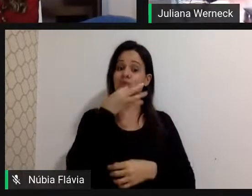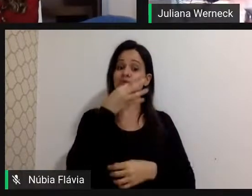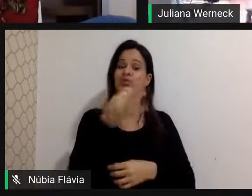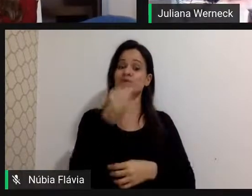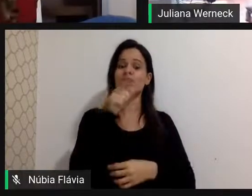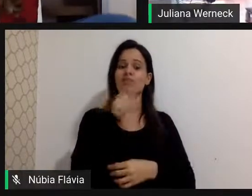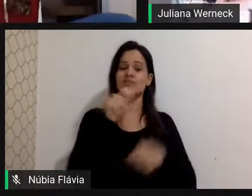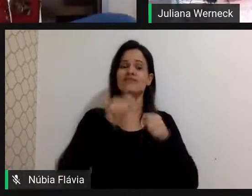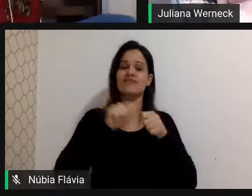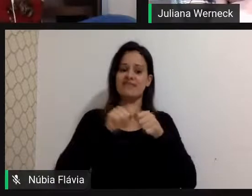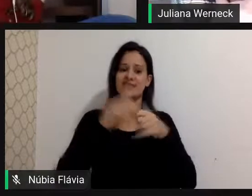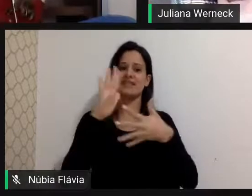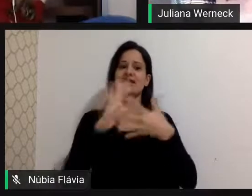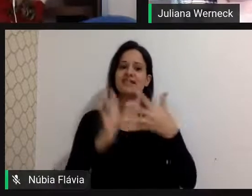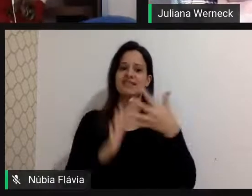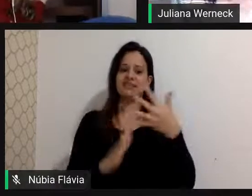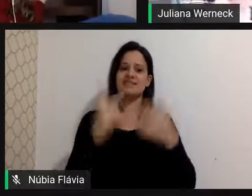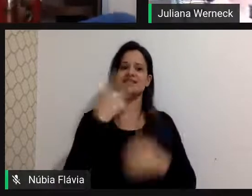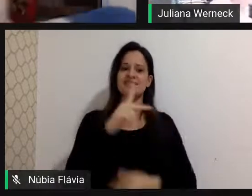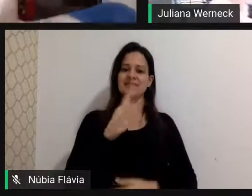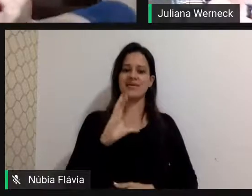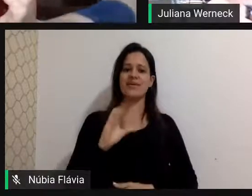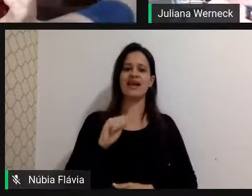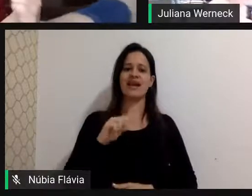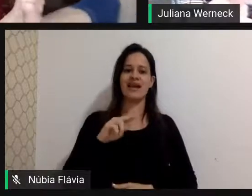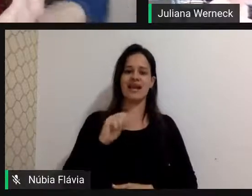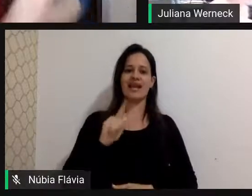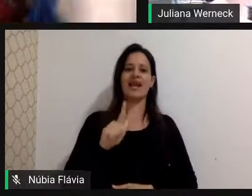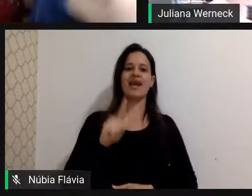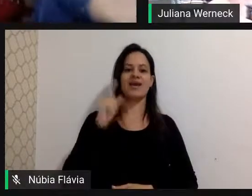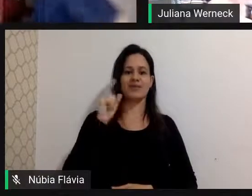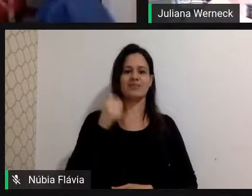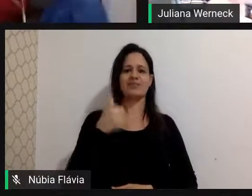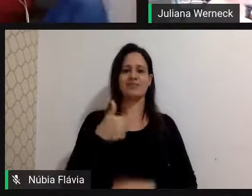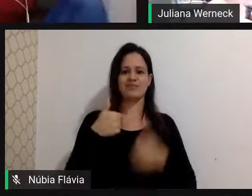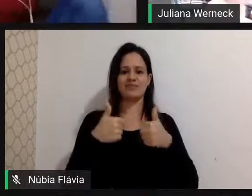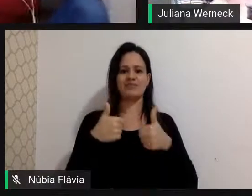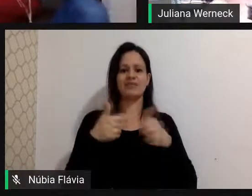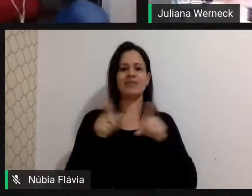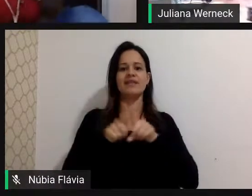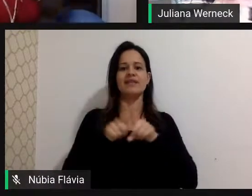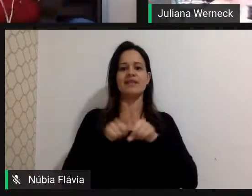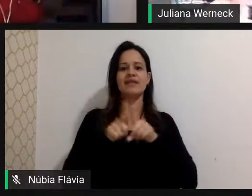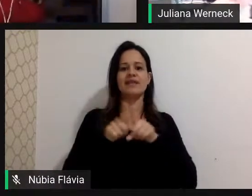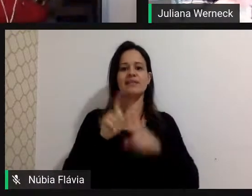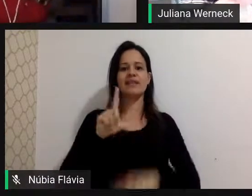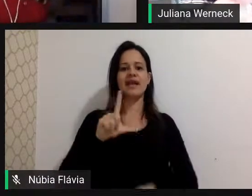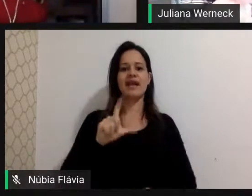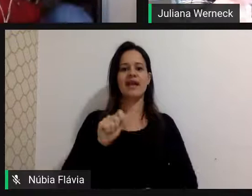você depois pensar no seu canal. E a Laila